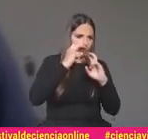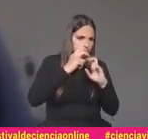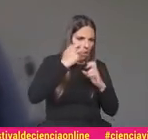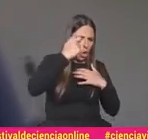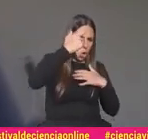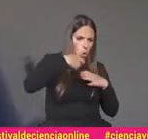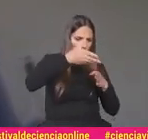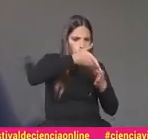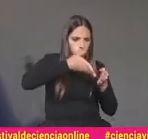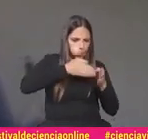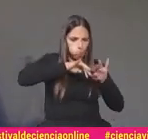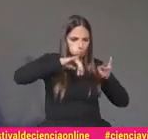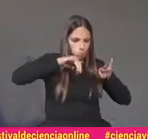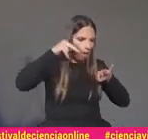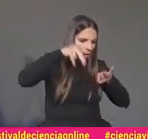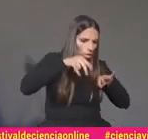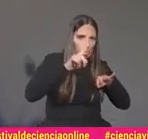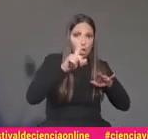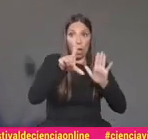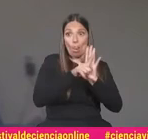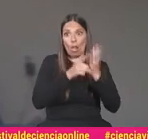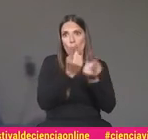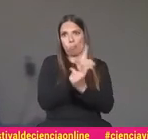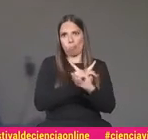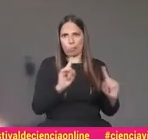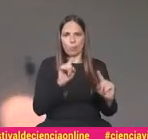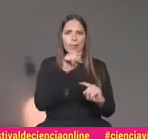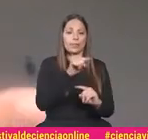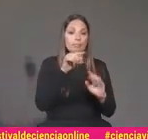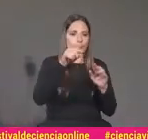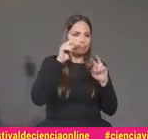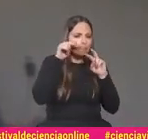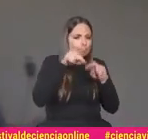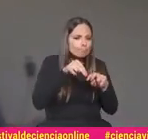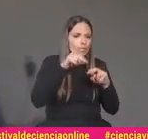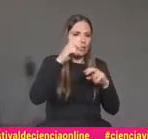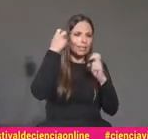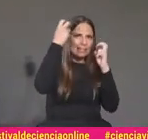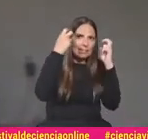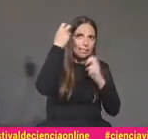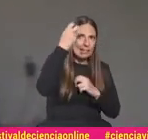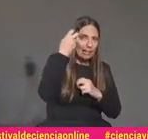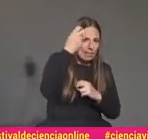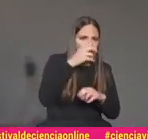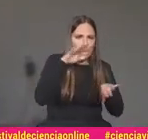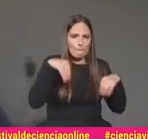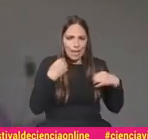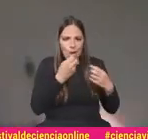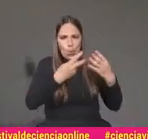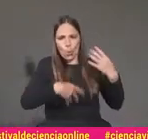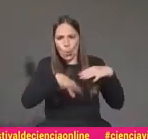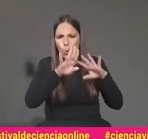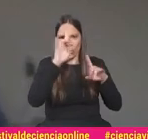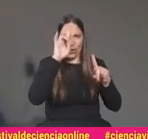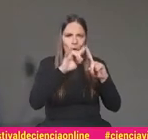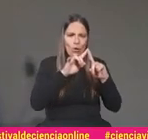claro. Os grego-romanos não podiam dissecar, era proibido por lei. O galeno dissecou carneiros, macacos, etc., para ter uma